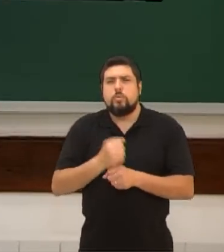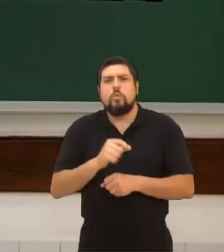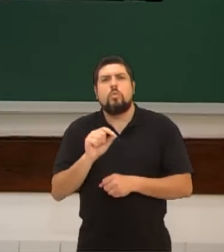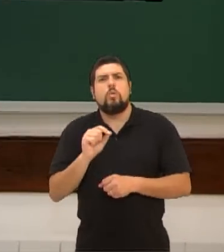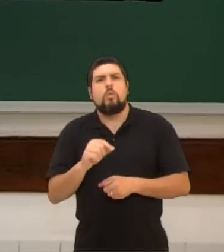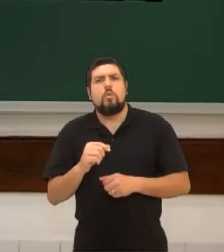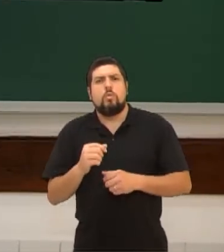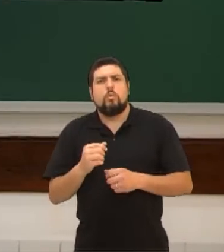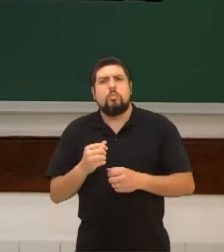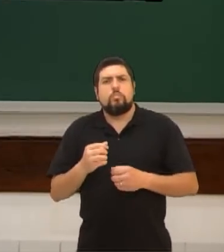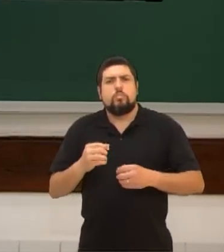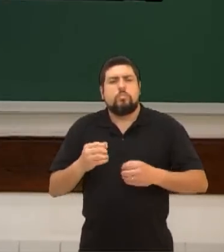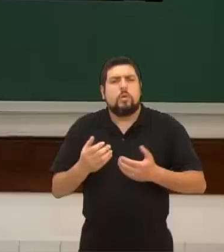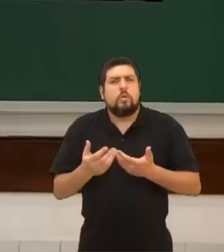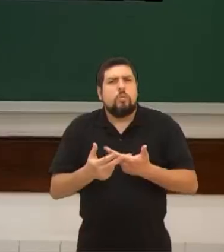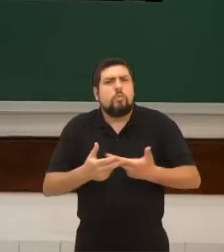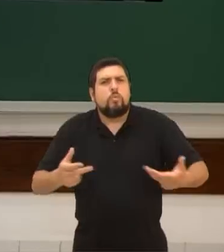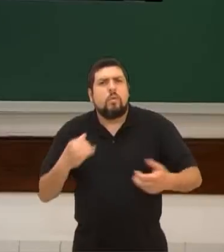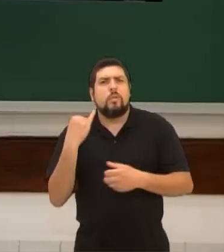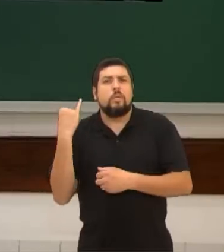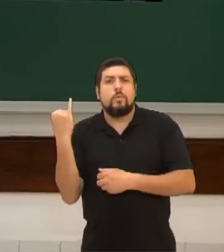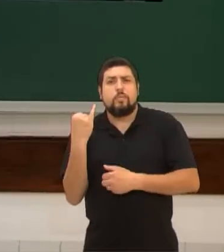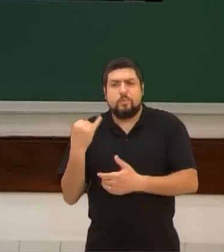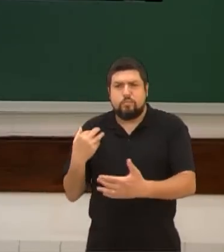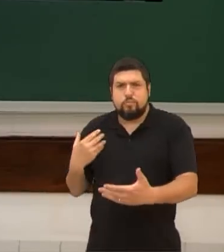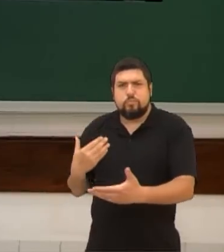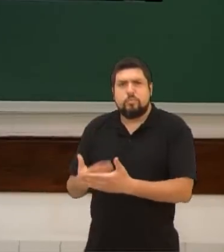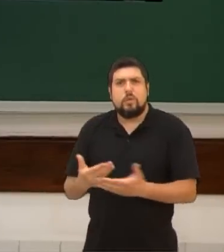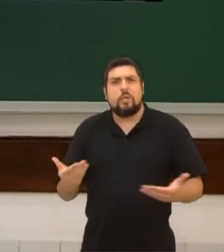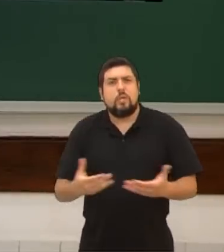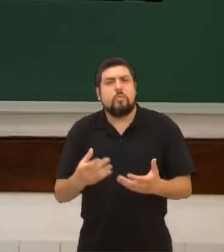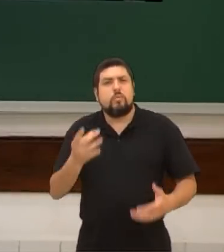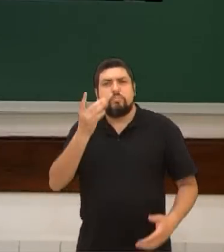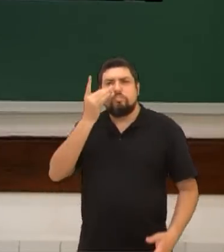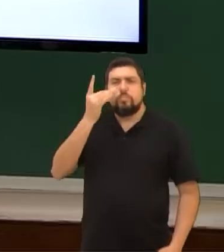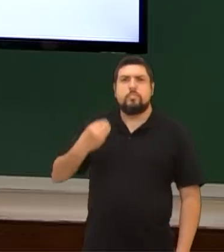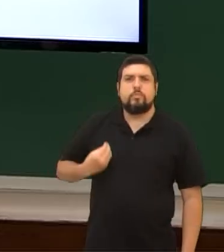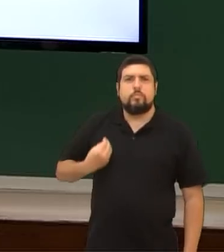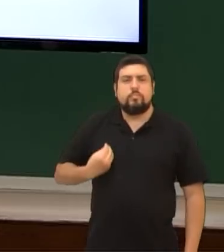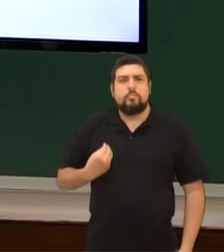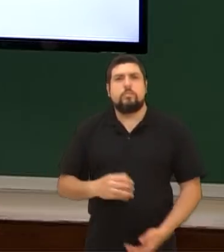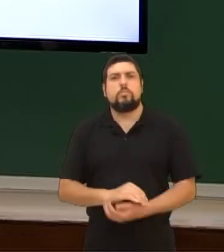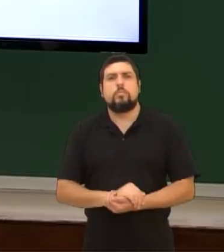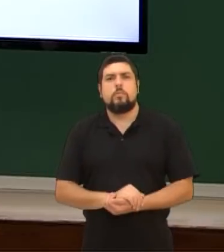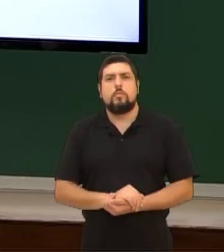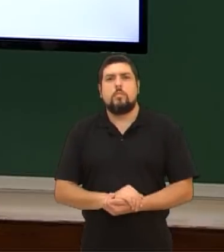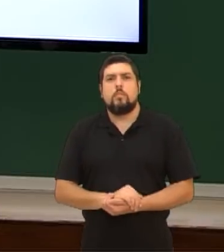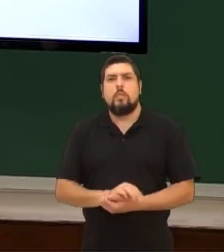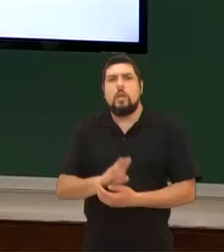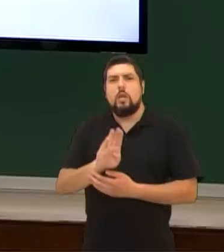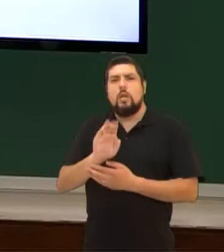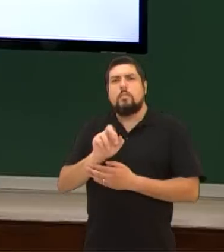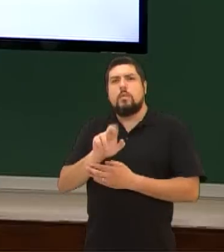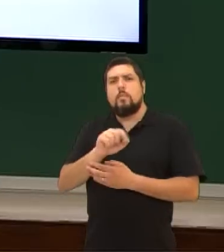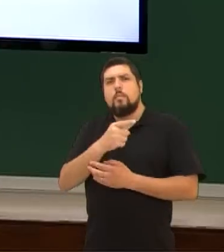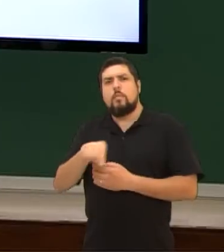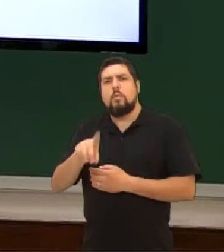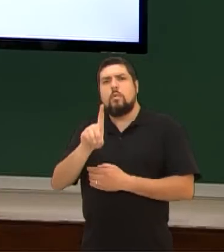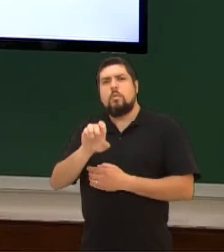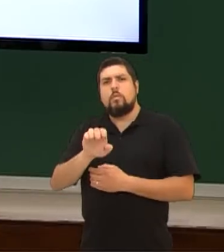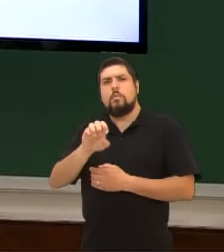obras importantes e de obras que existem até os dias de hoje. Então o Barão de Mauá, esse senhor aqui, ele construiu a primeira